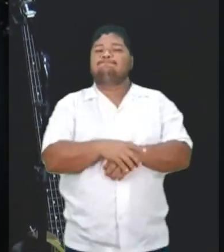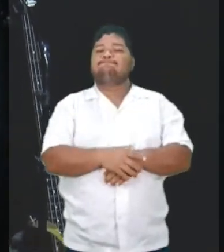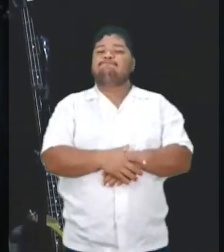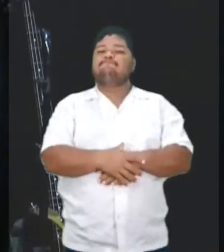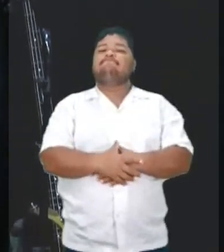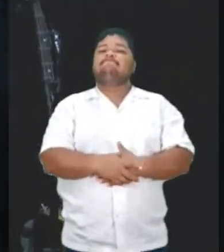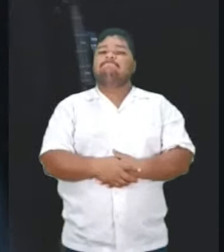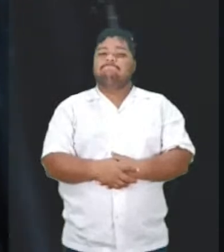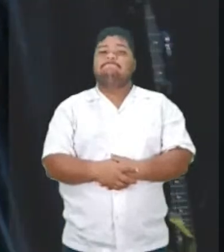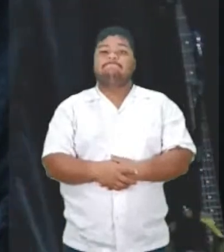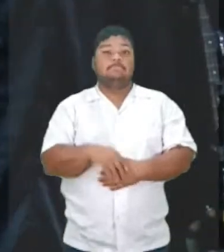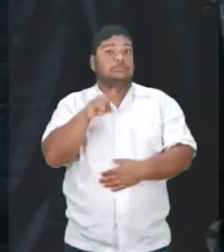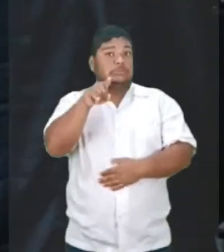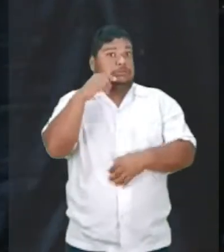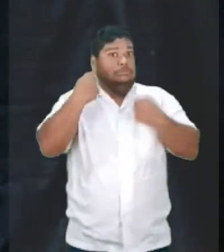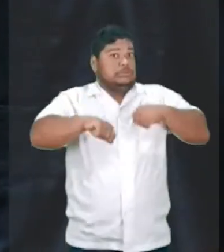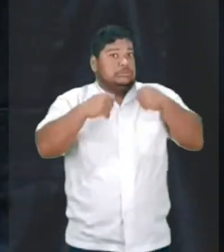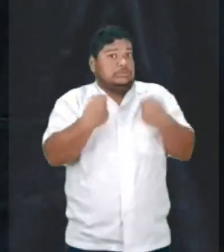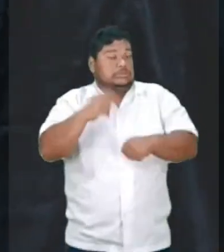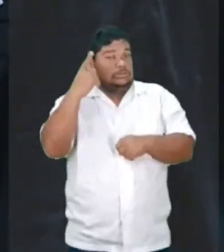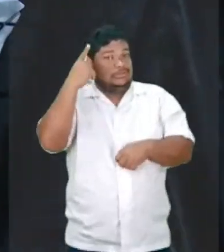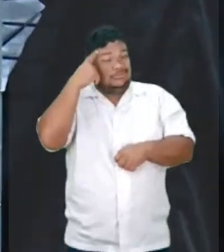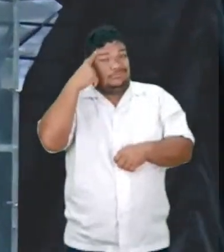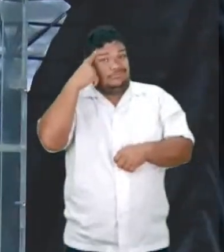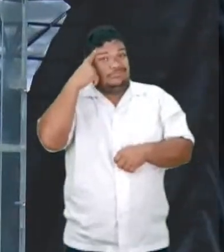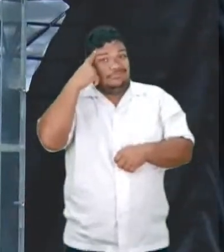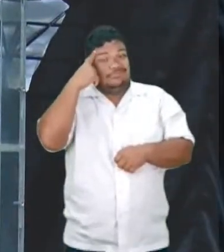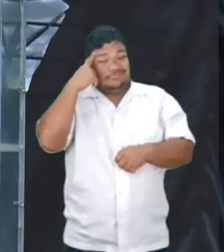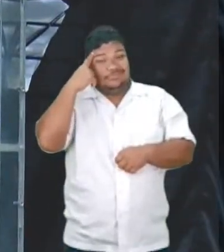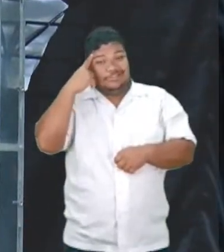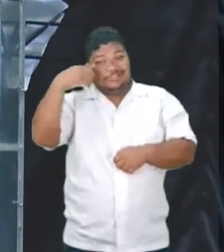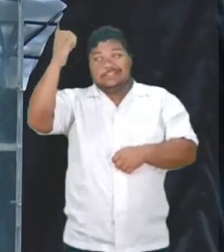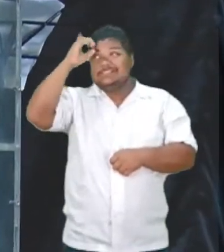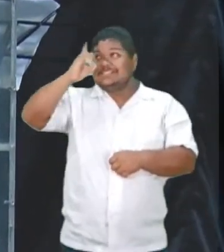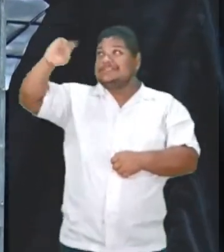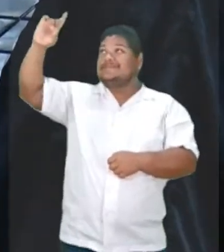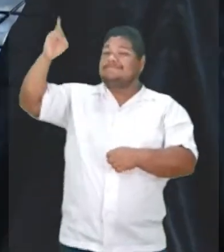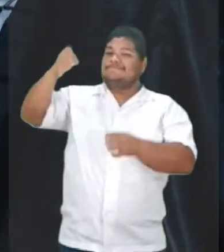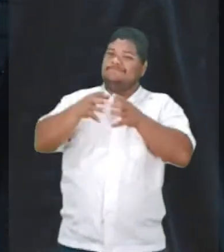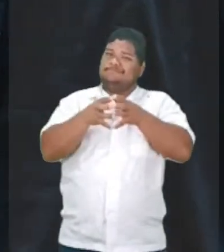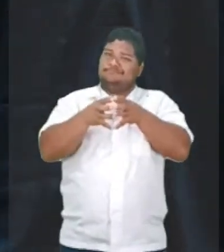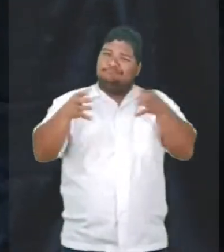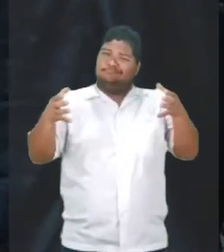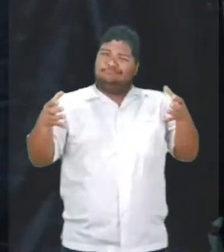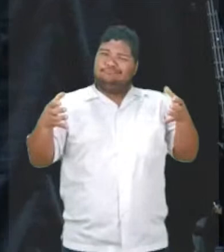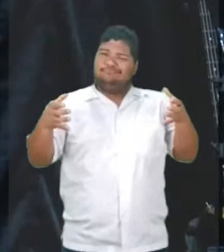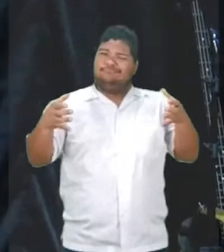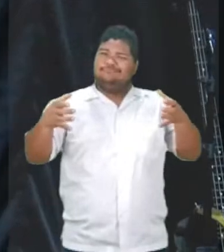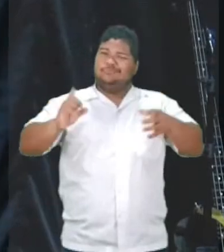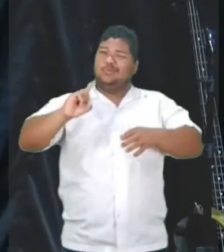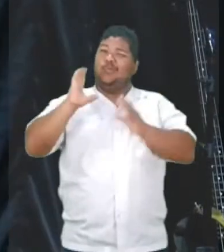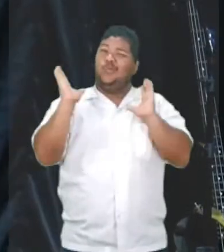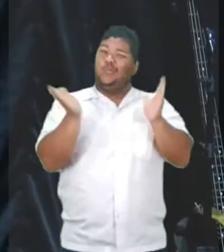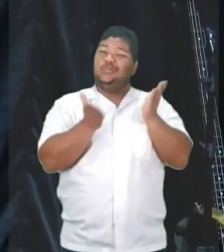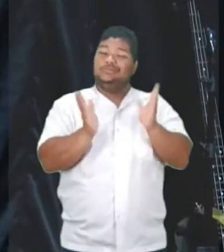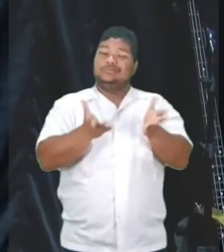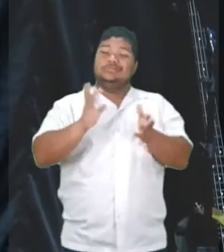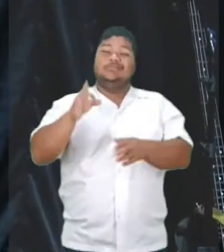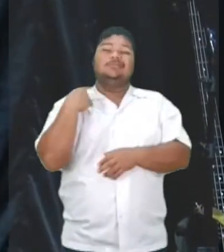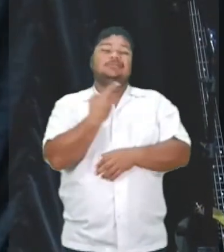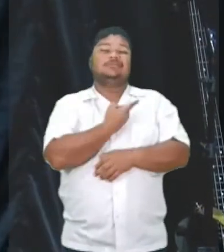Você precisa entender que esse Deus é grande. Hoje nós vivemos num